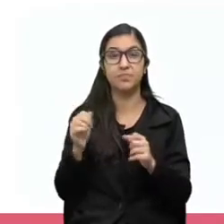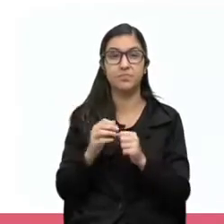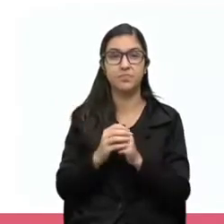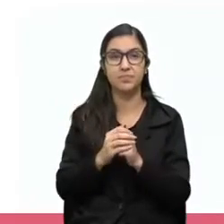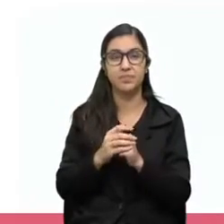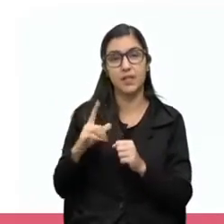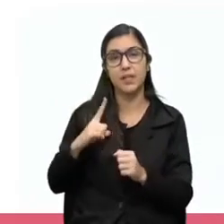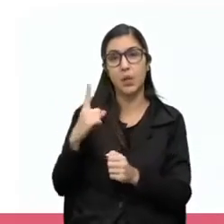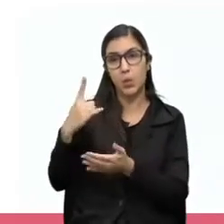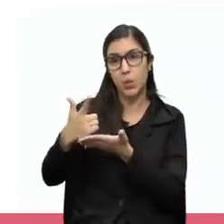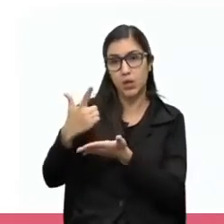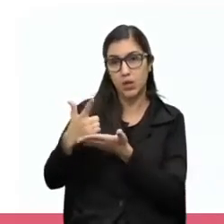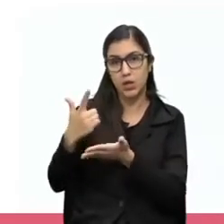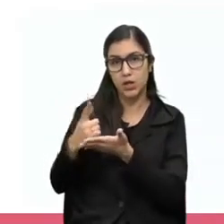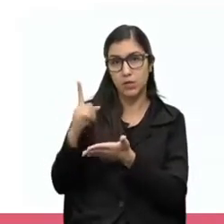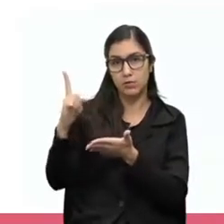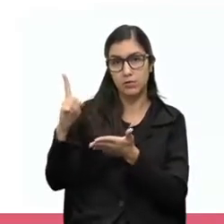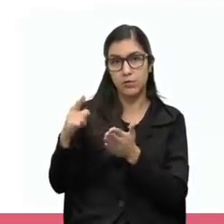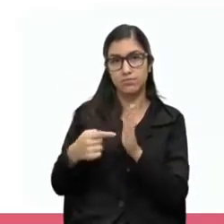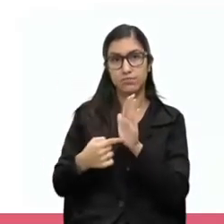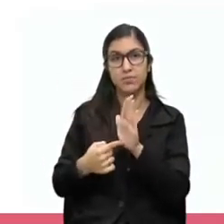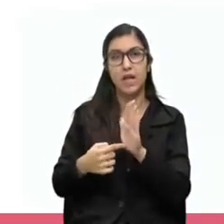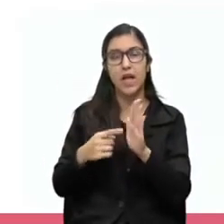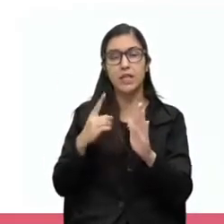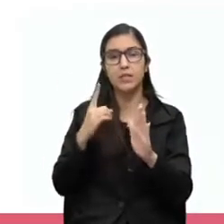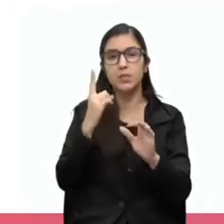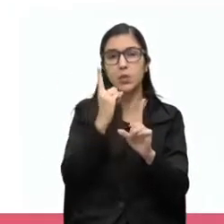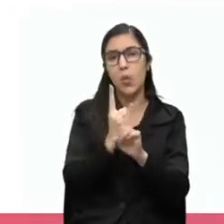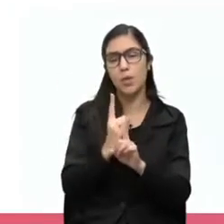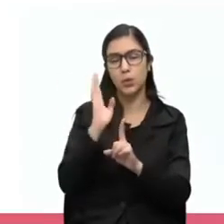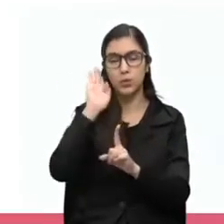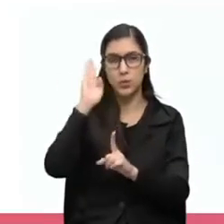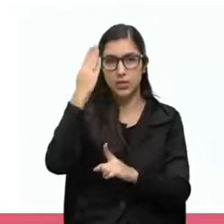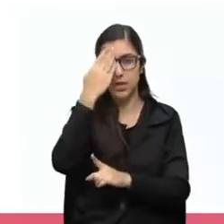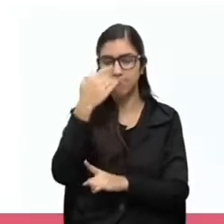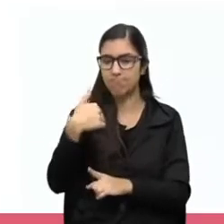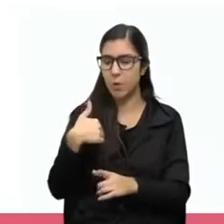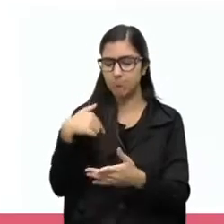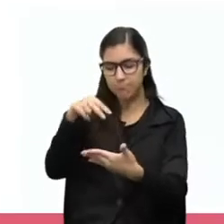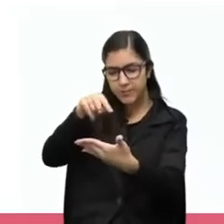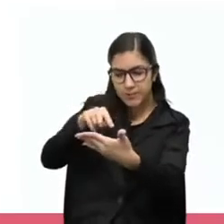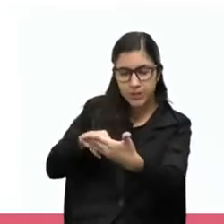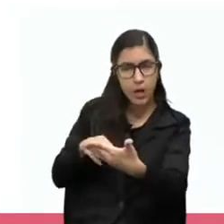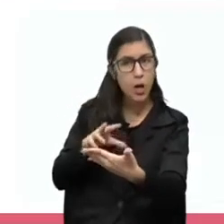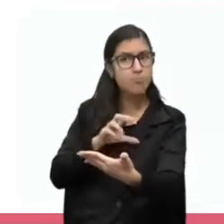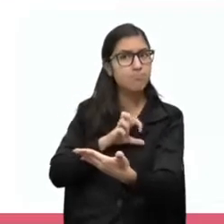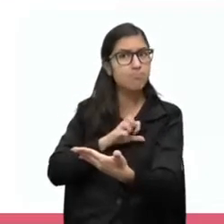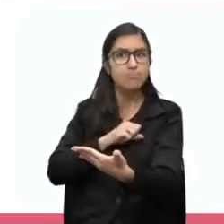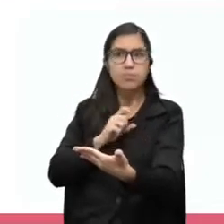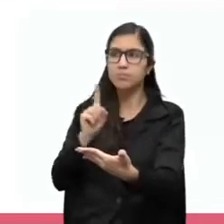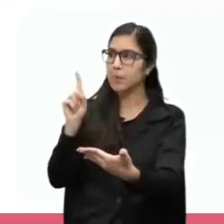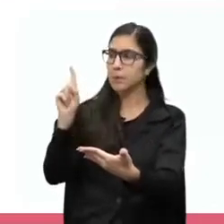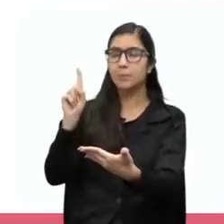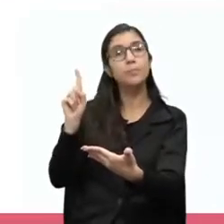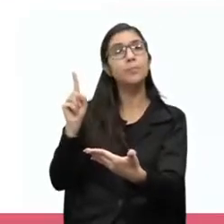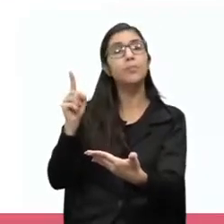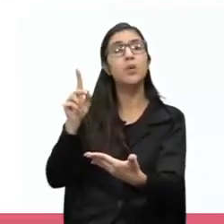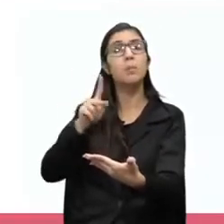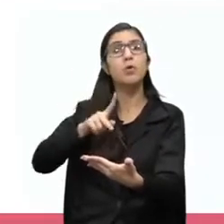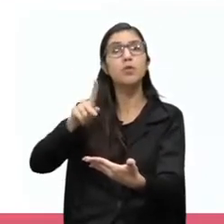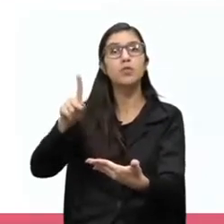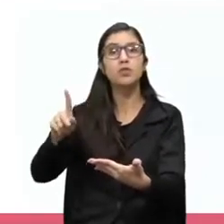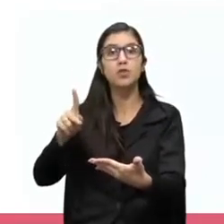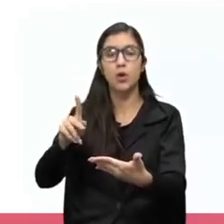foi tirado de um livro, Descobrindo a Surdo-Cegueira, e eu achei maravilhoso esse exemplo, que o professor, ele